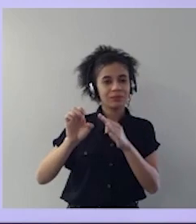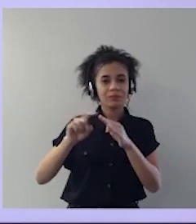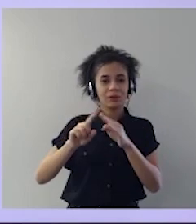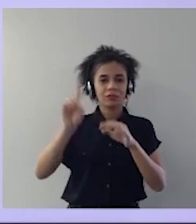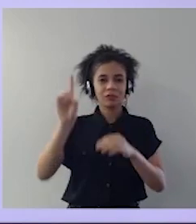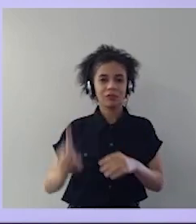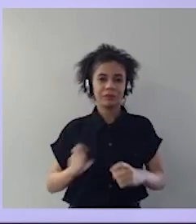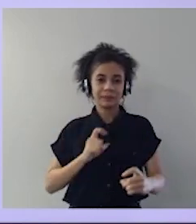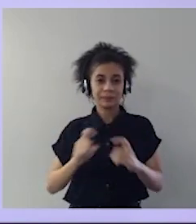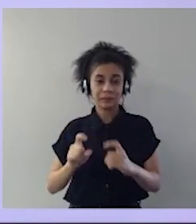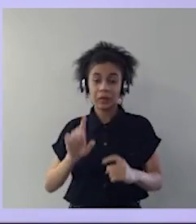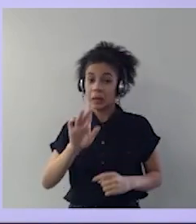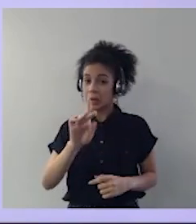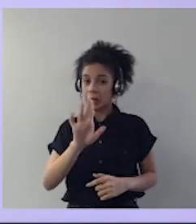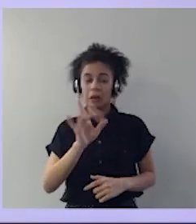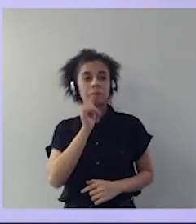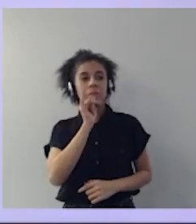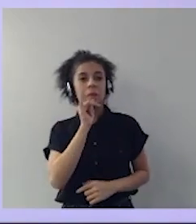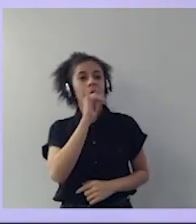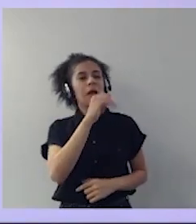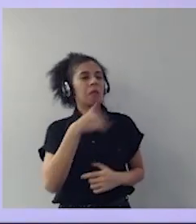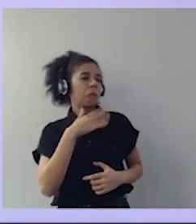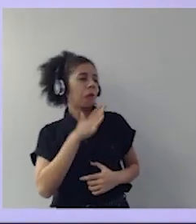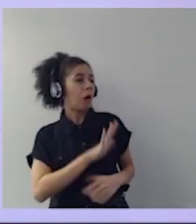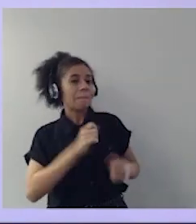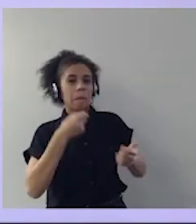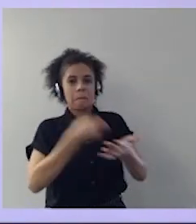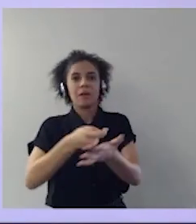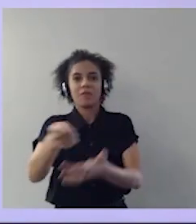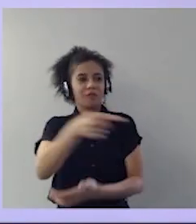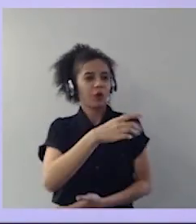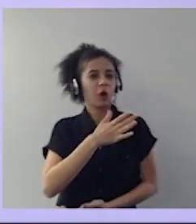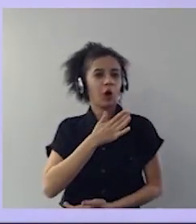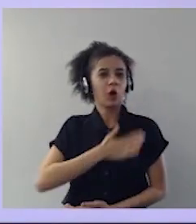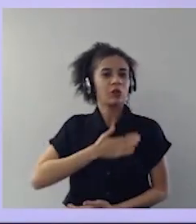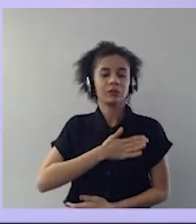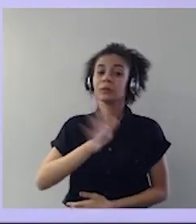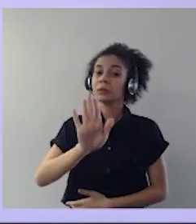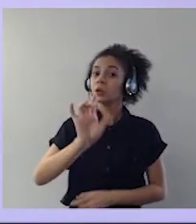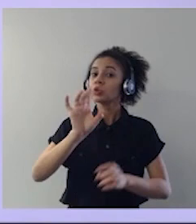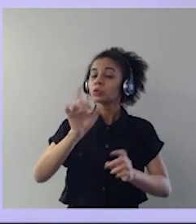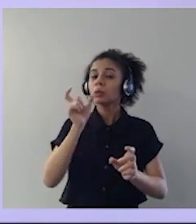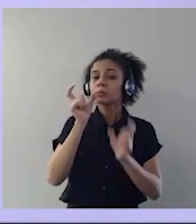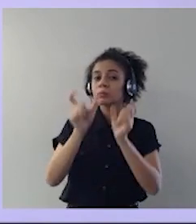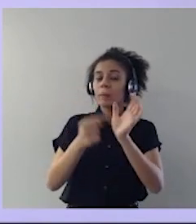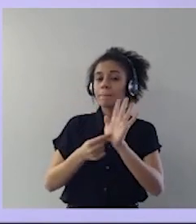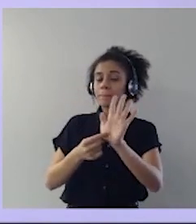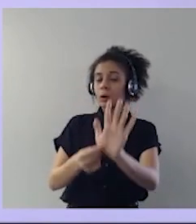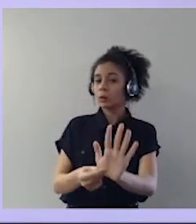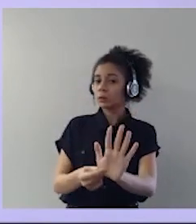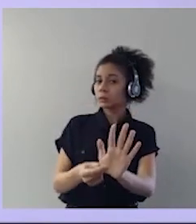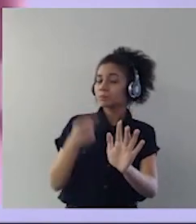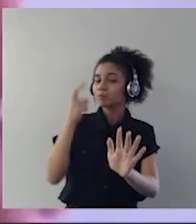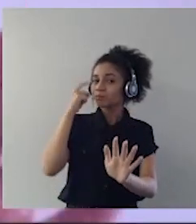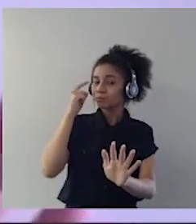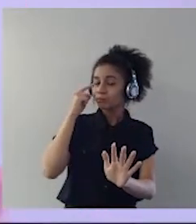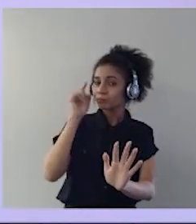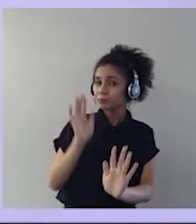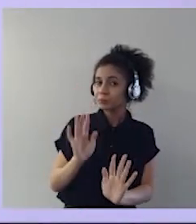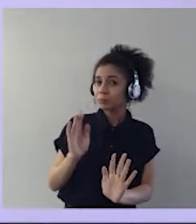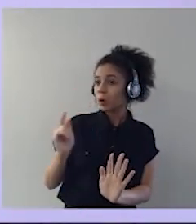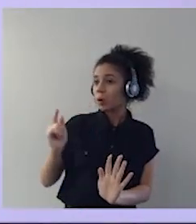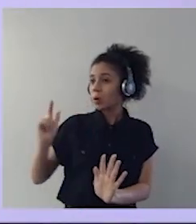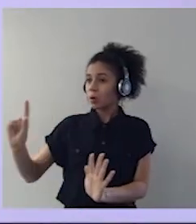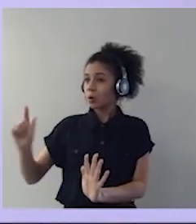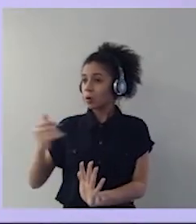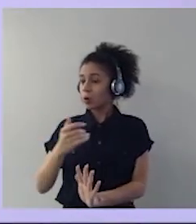Nós não precisamos gostar ou não disso. Eu estou fazendo aqui apenas uma constatação. Outrora, a